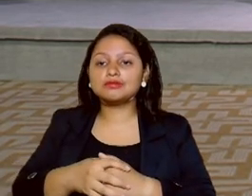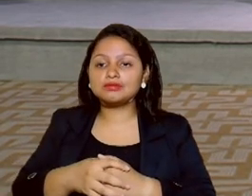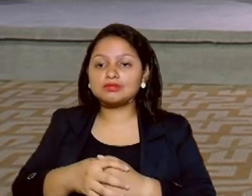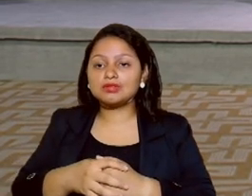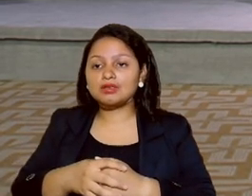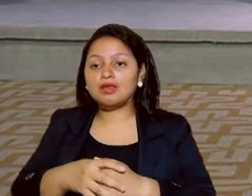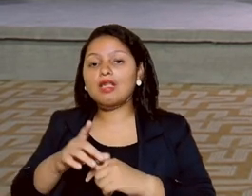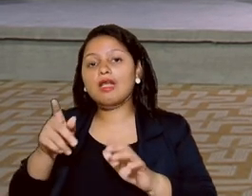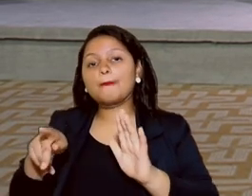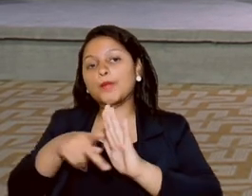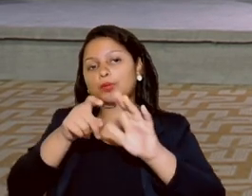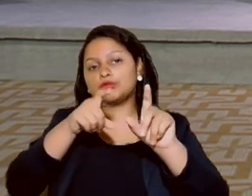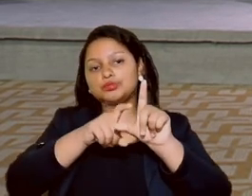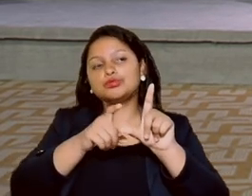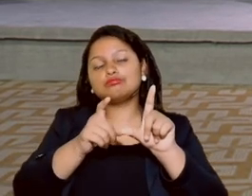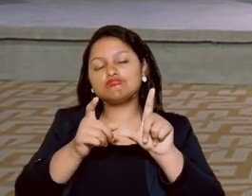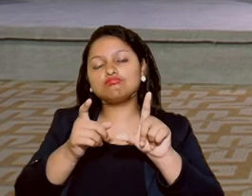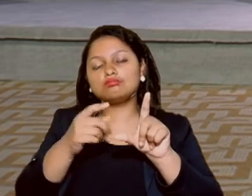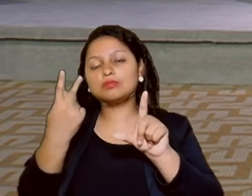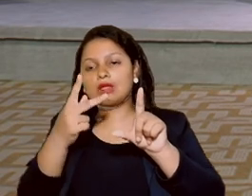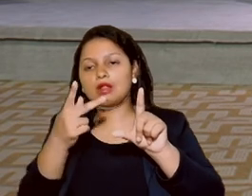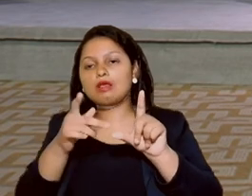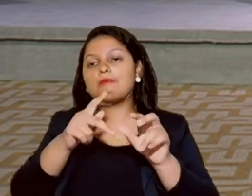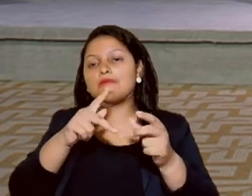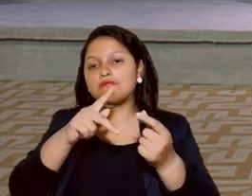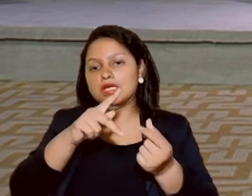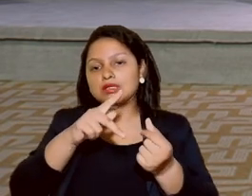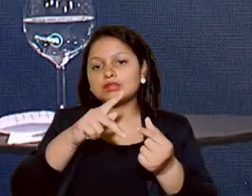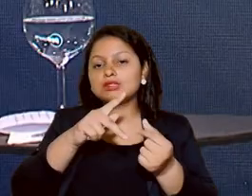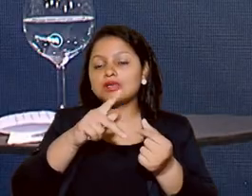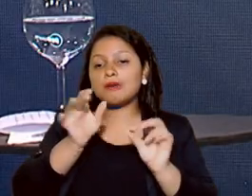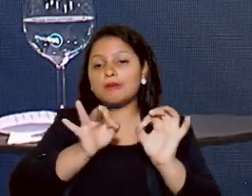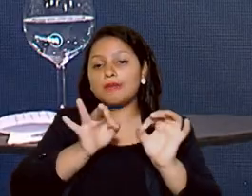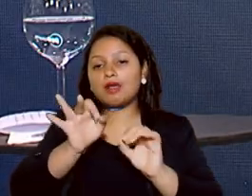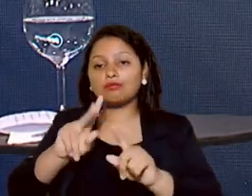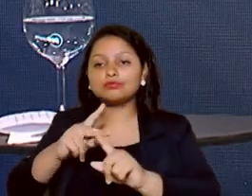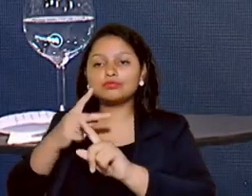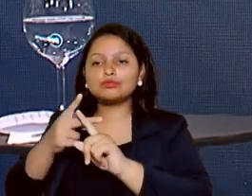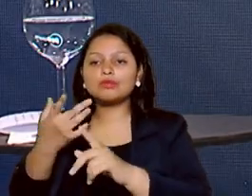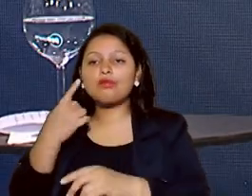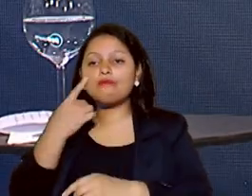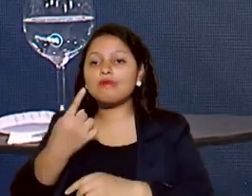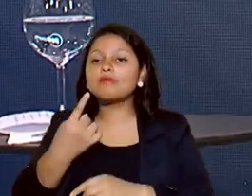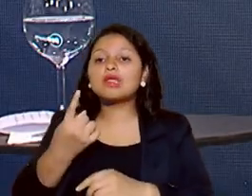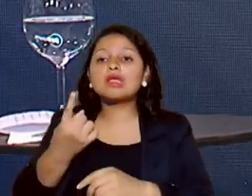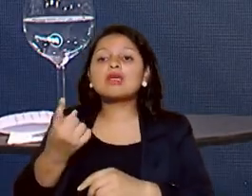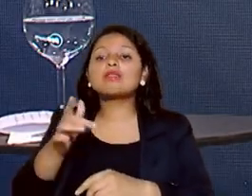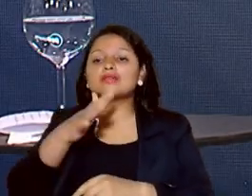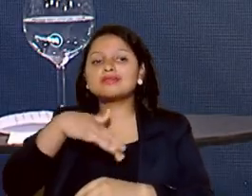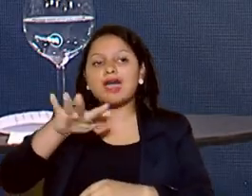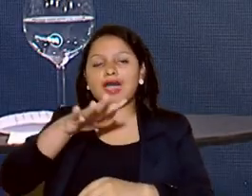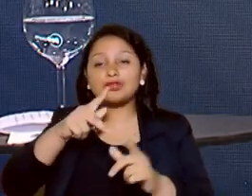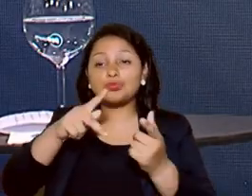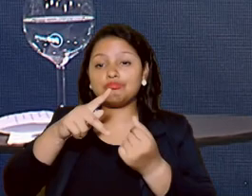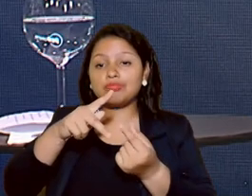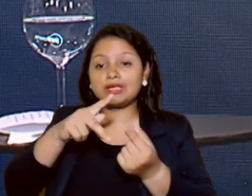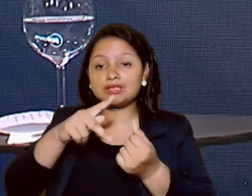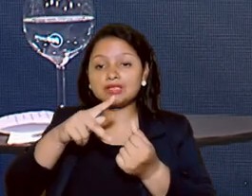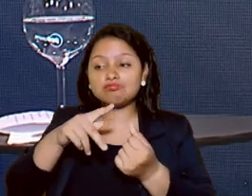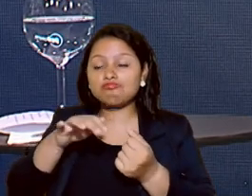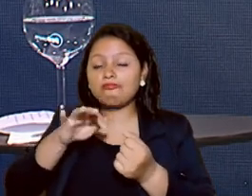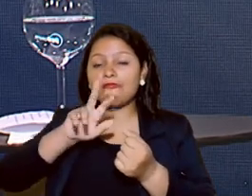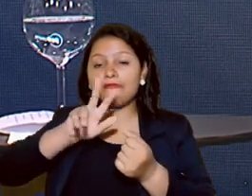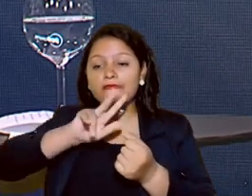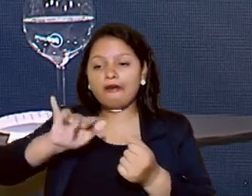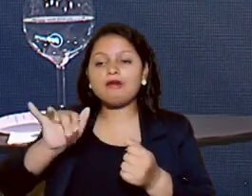do pics integrado ao produto duplicata quer dizer então nós vamos ver muita inovação em cima disso e essa mudança de eixo eu